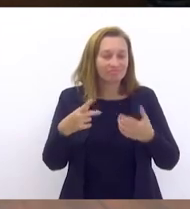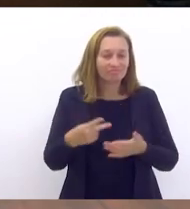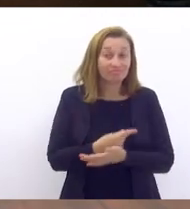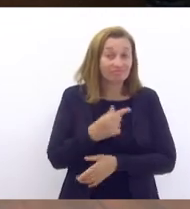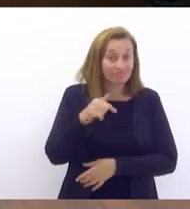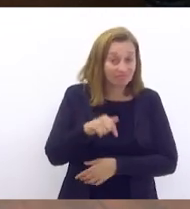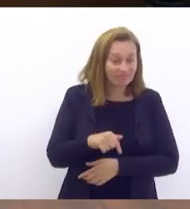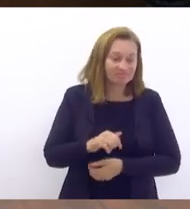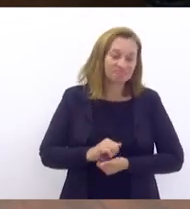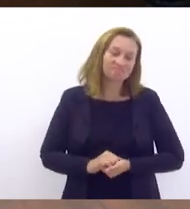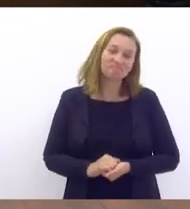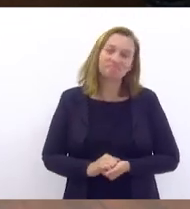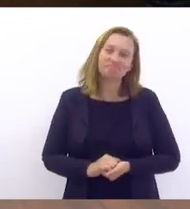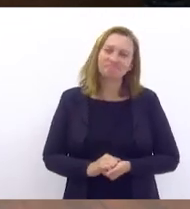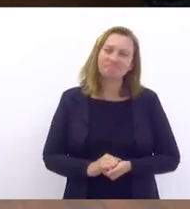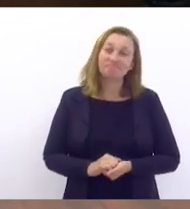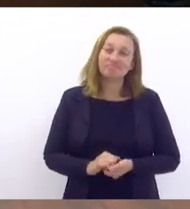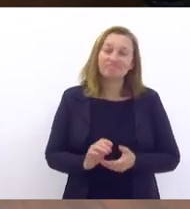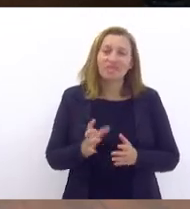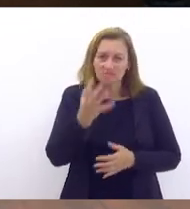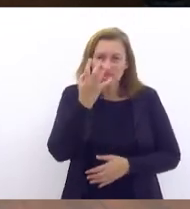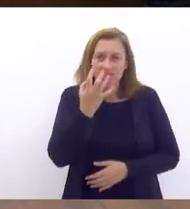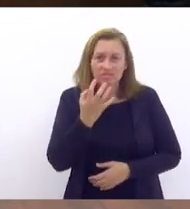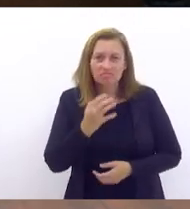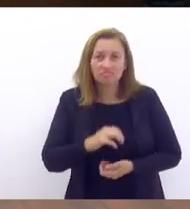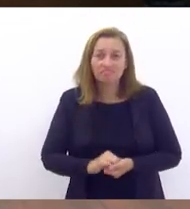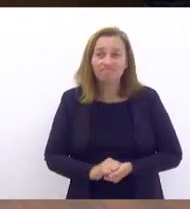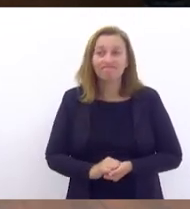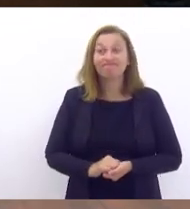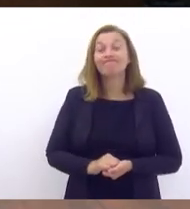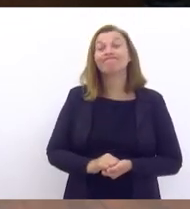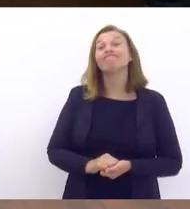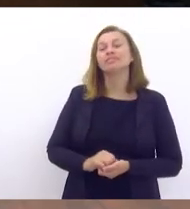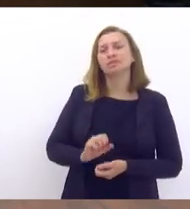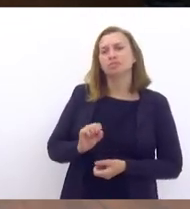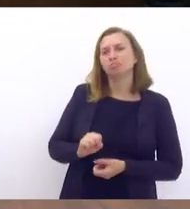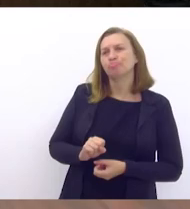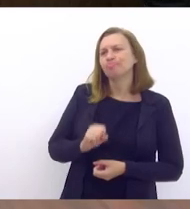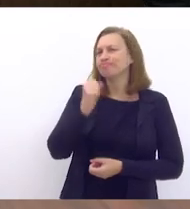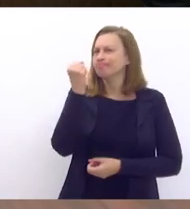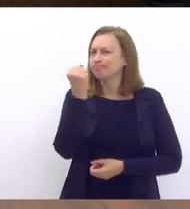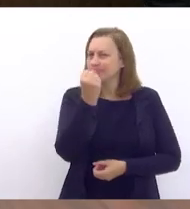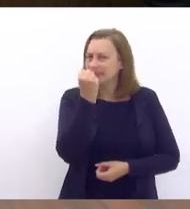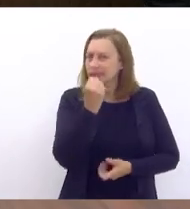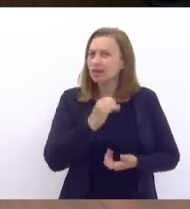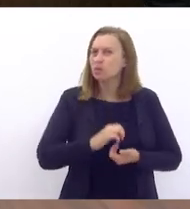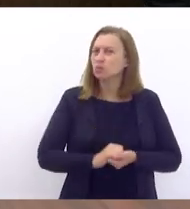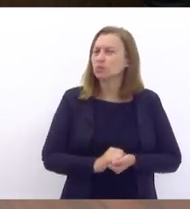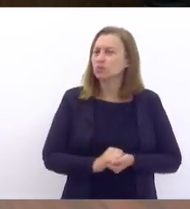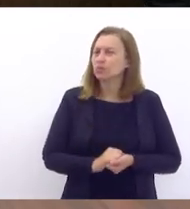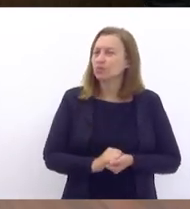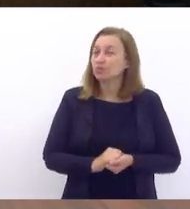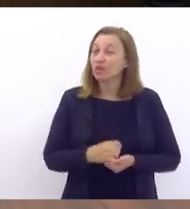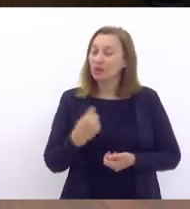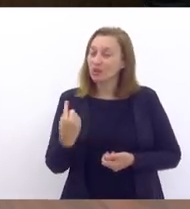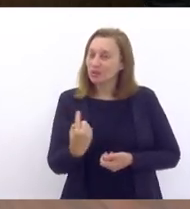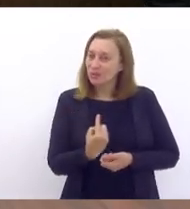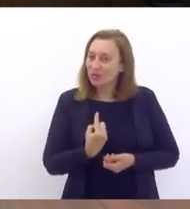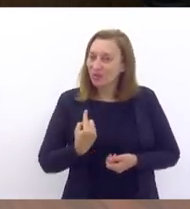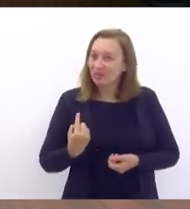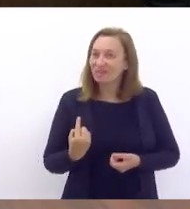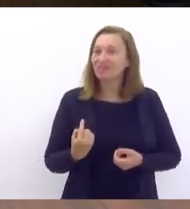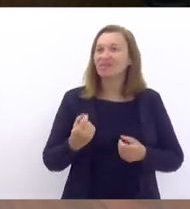aqui, ele é muito sério. E por ser sério, e por estarmos na